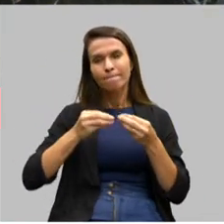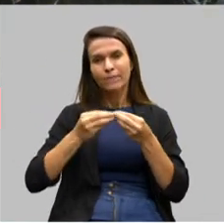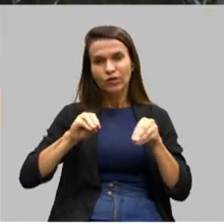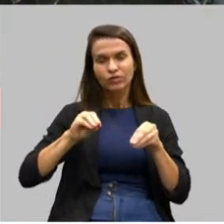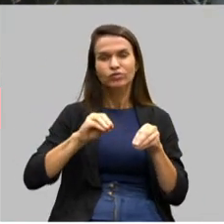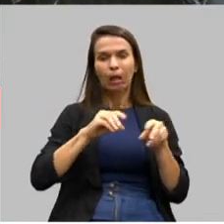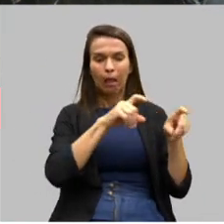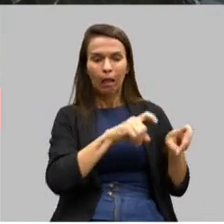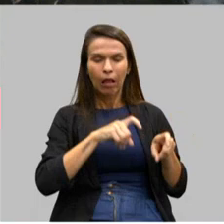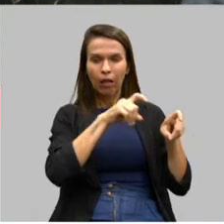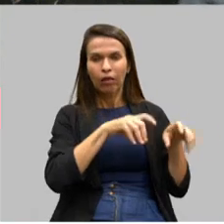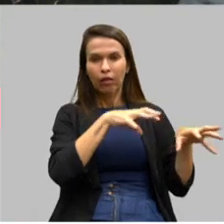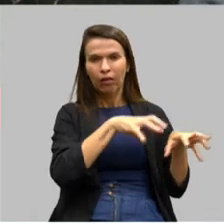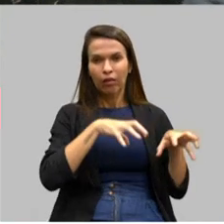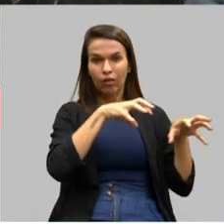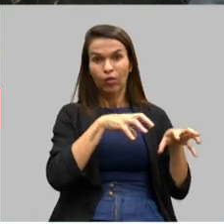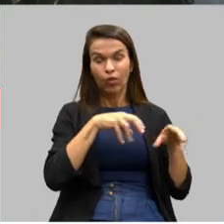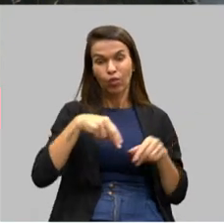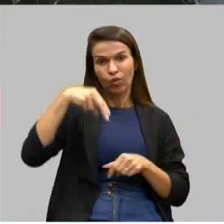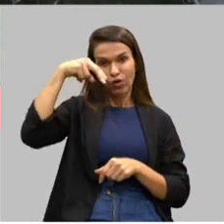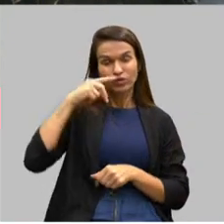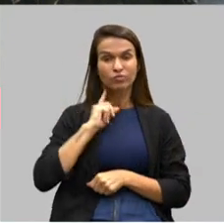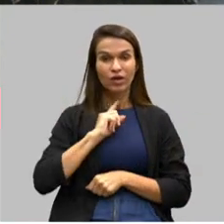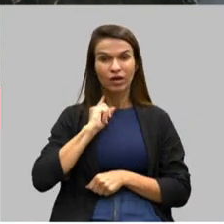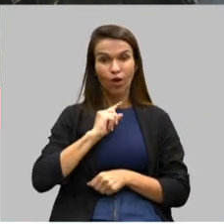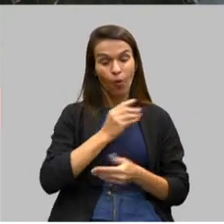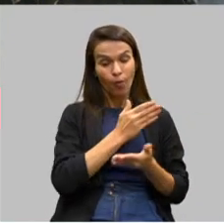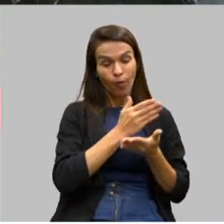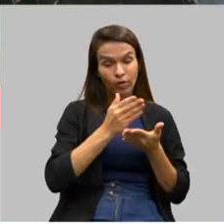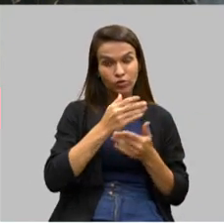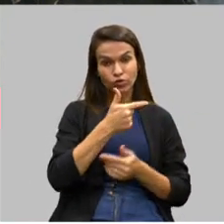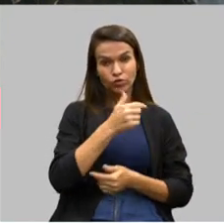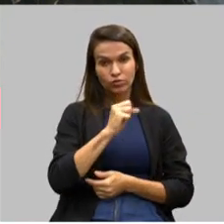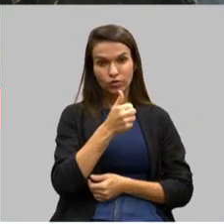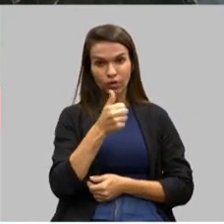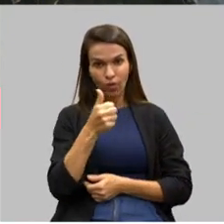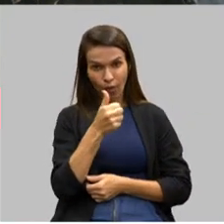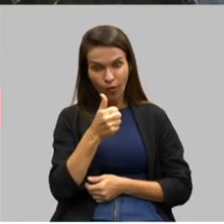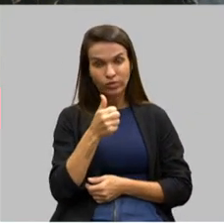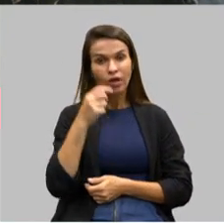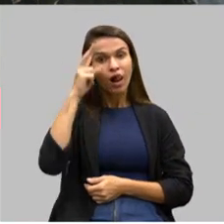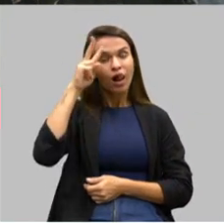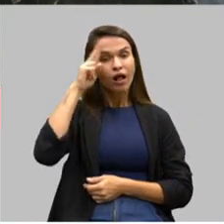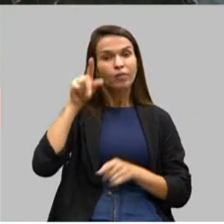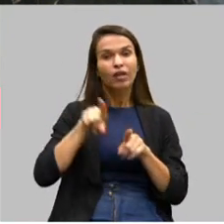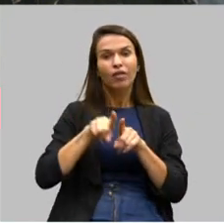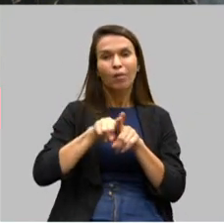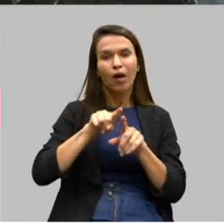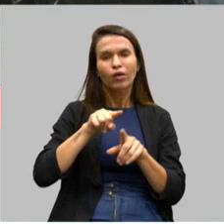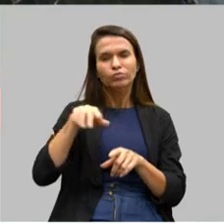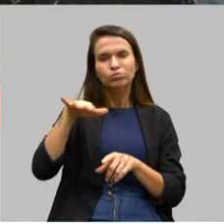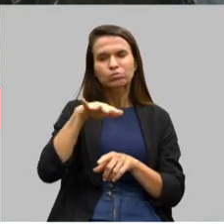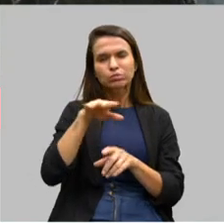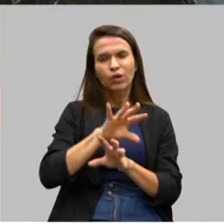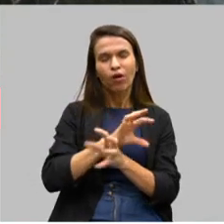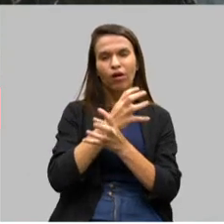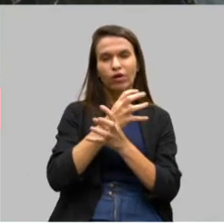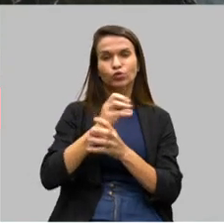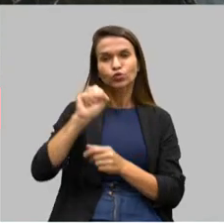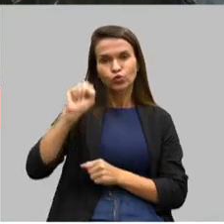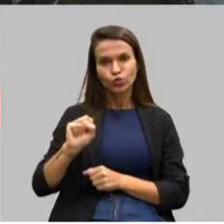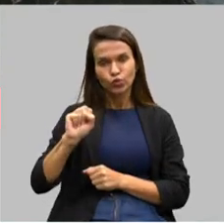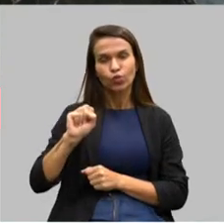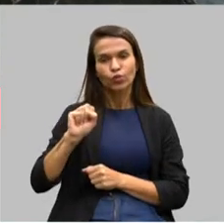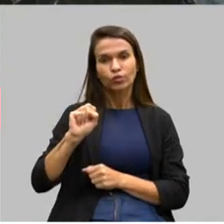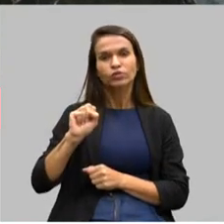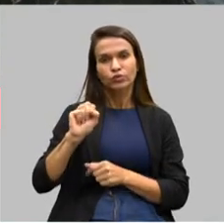e na pecuária do norte de Minas, desde 2011. E vale lembrar também o episódio da seca no sul e no sudoeste do